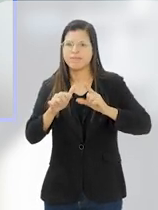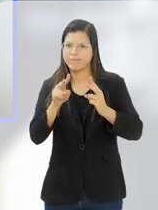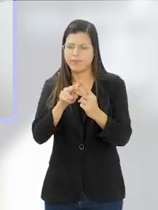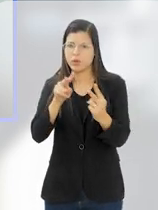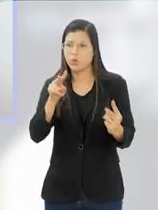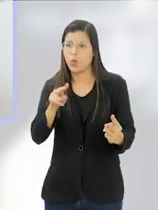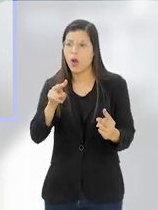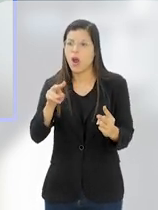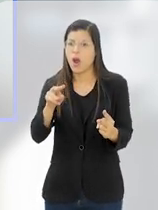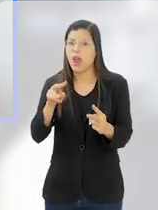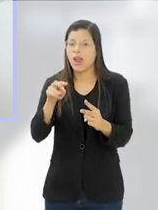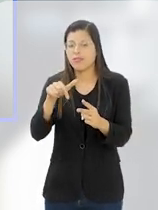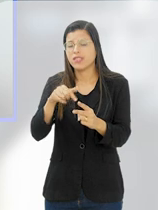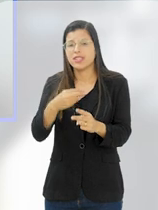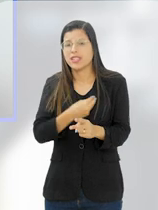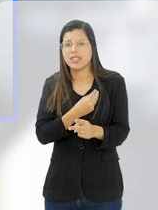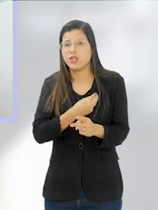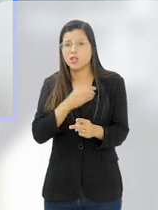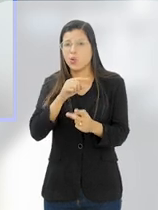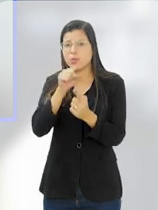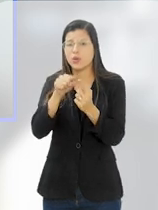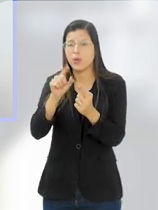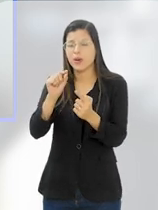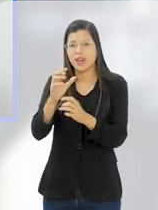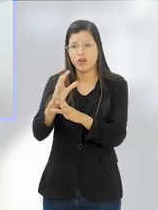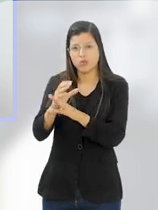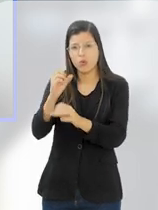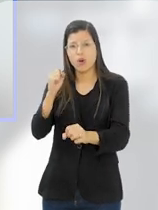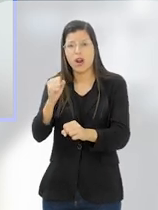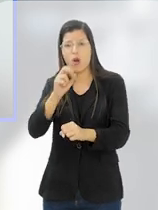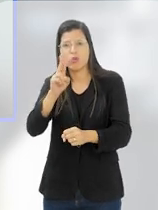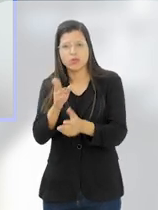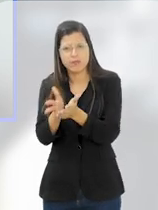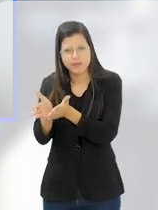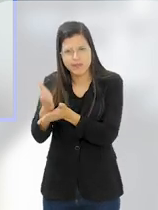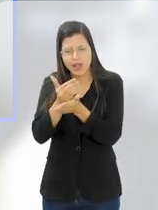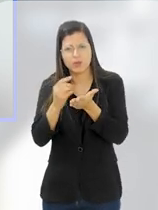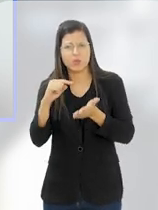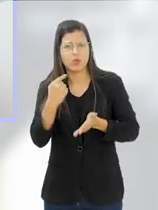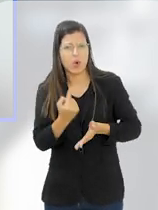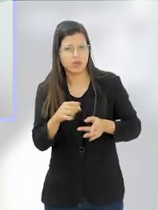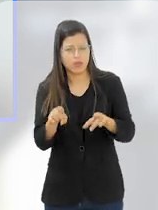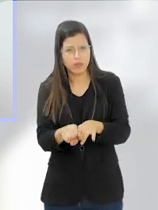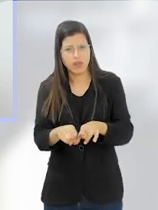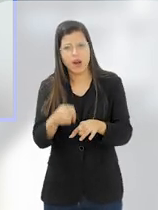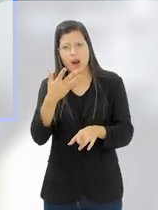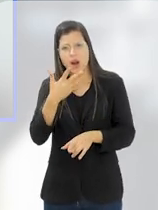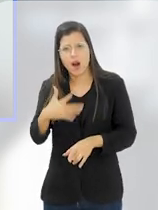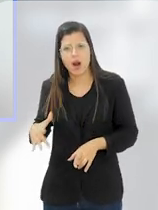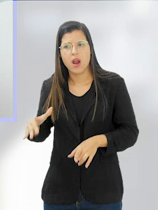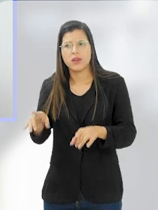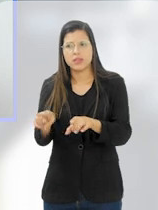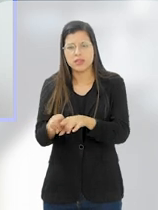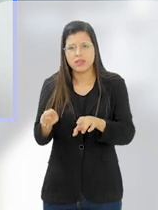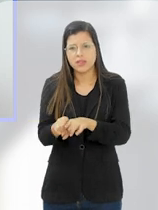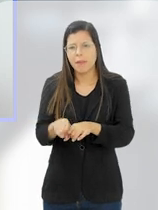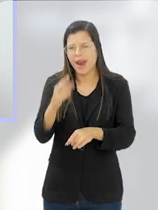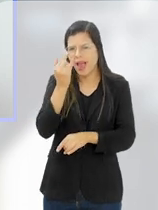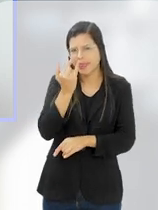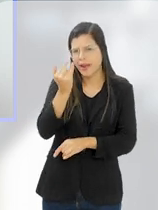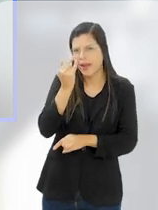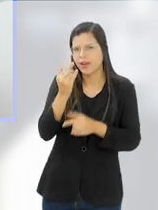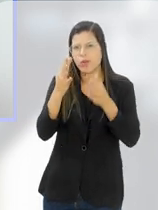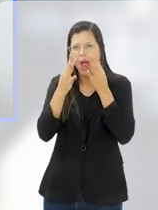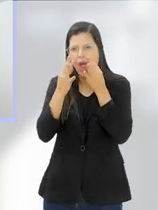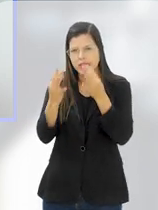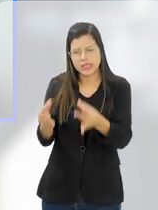existem basicamente para lucrar, né? Então, usando nossos dados, dados das nossas crianças também, mantendo a nossa atenção, também como o Daniel